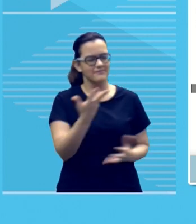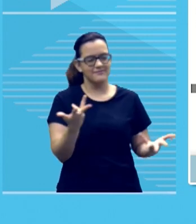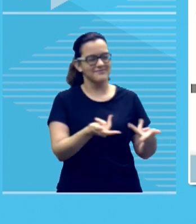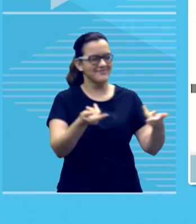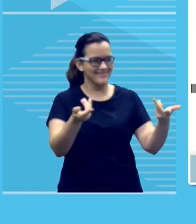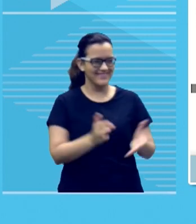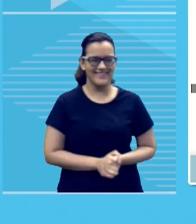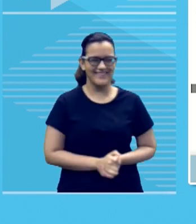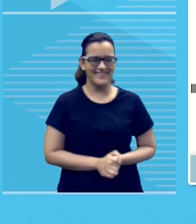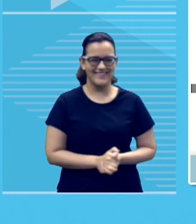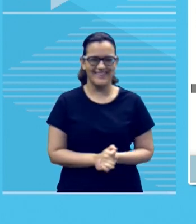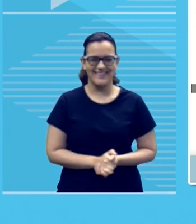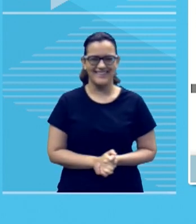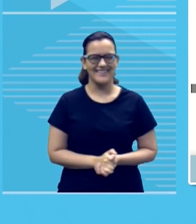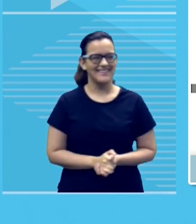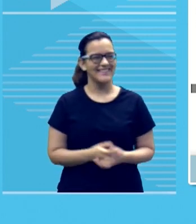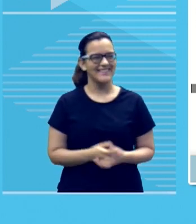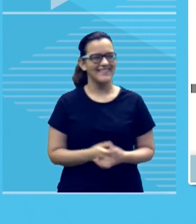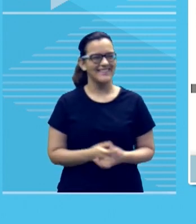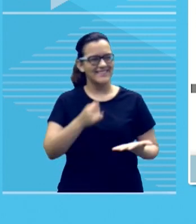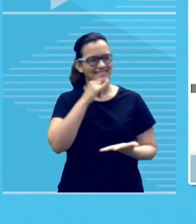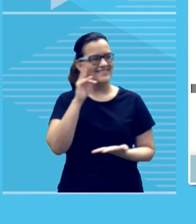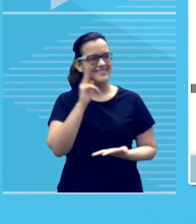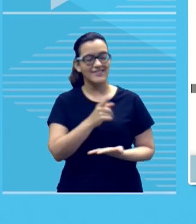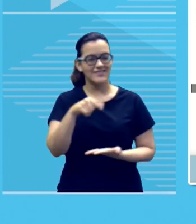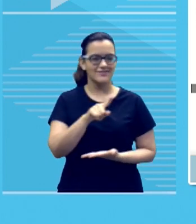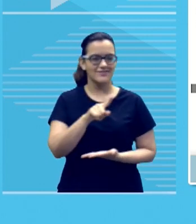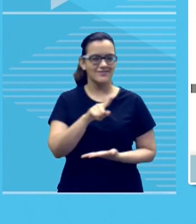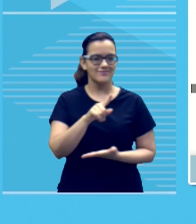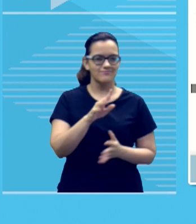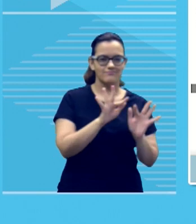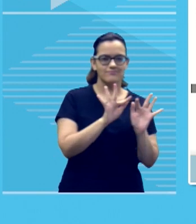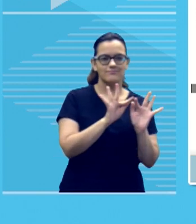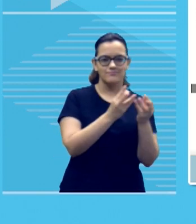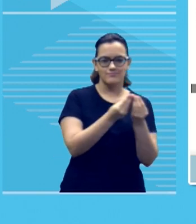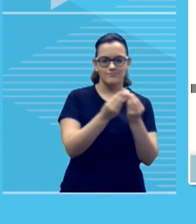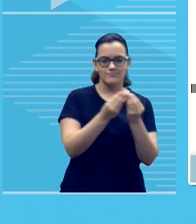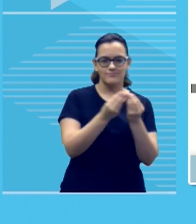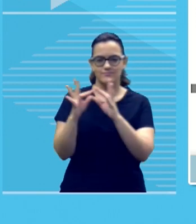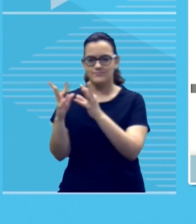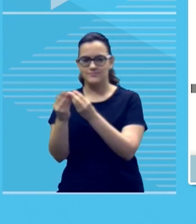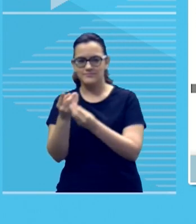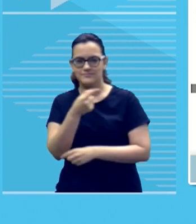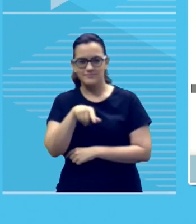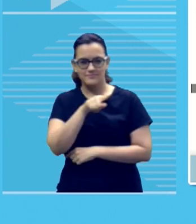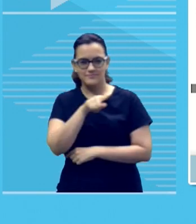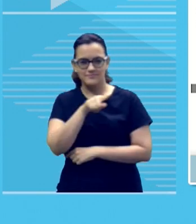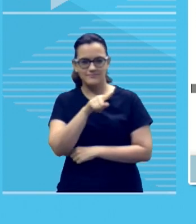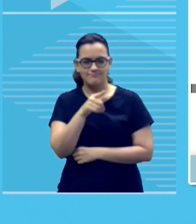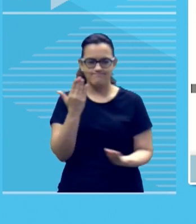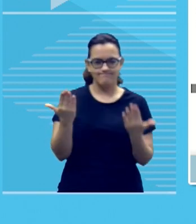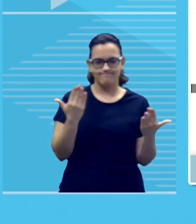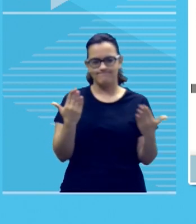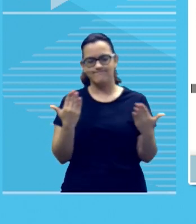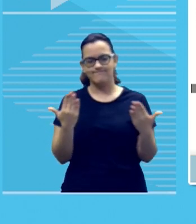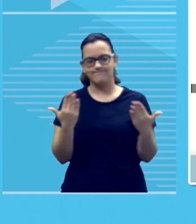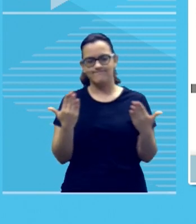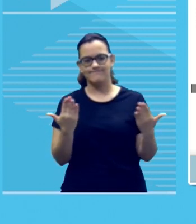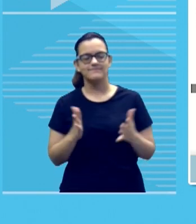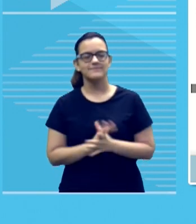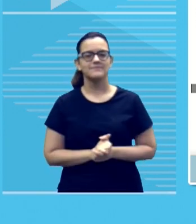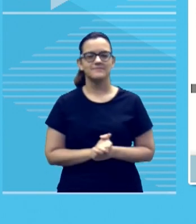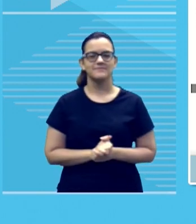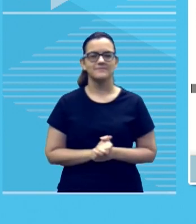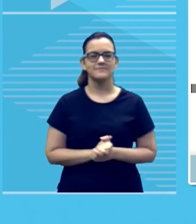aqui compare as fórmulas a seguir compare as fórmulas a seguir tá